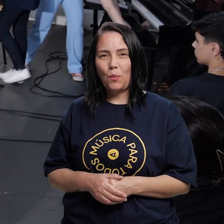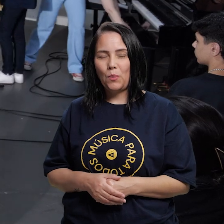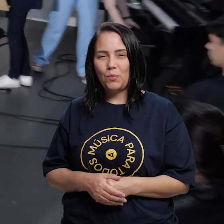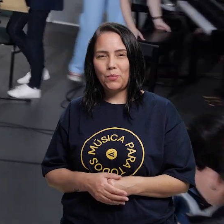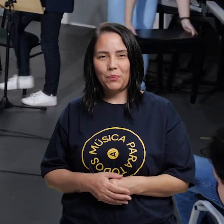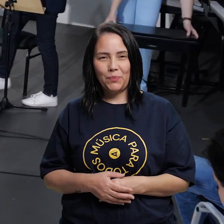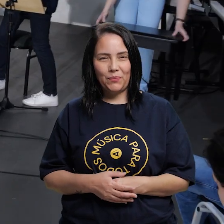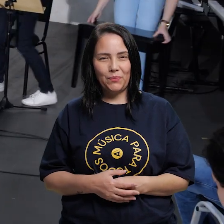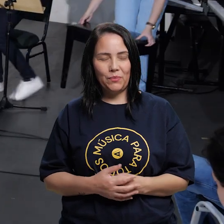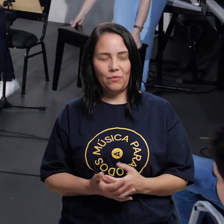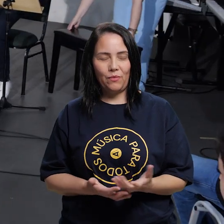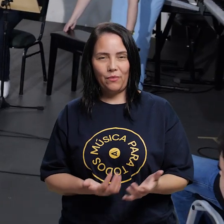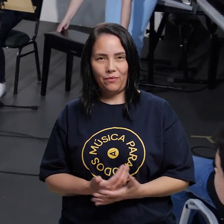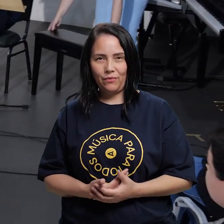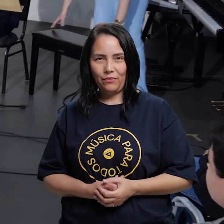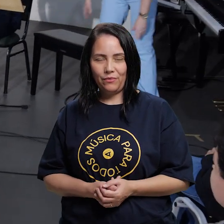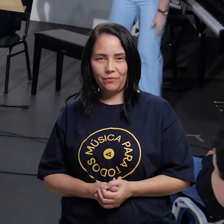Isso, pode ir.